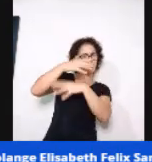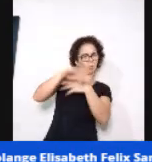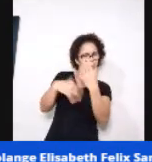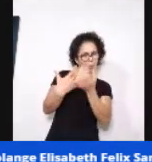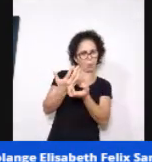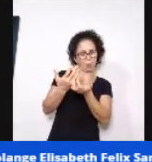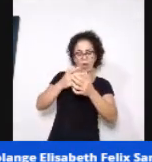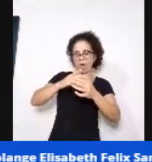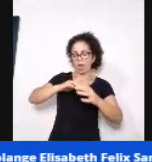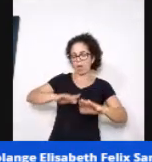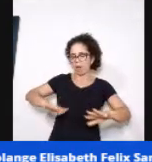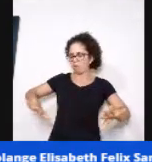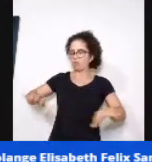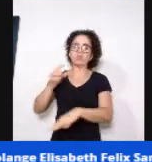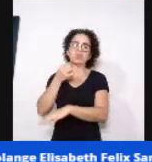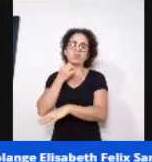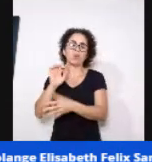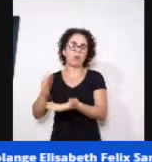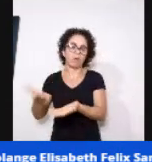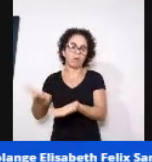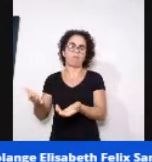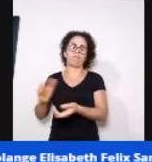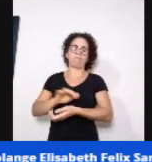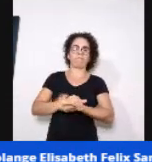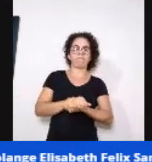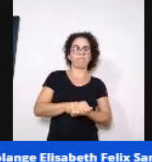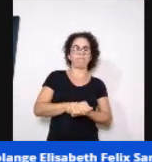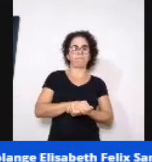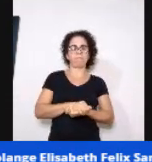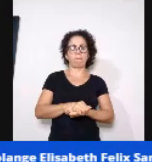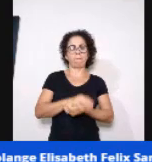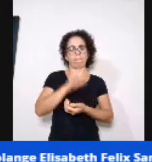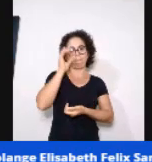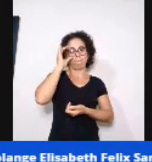ipê no chão? Mais um.